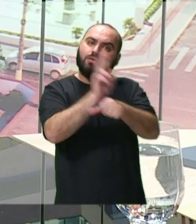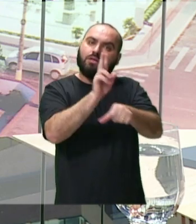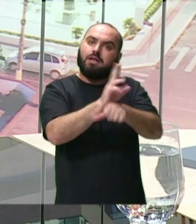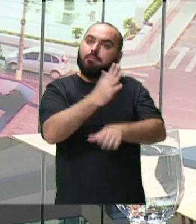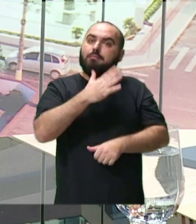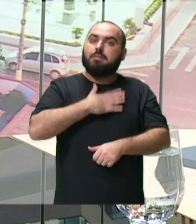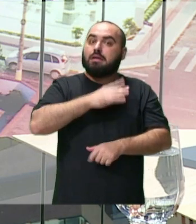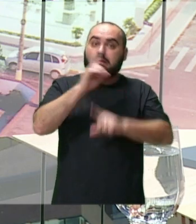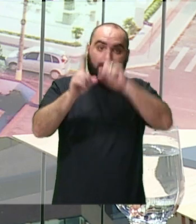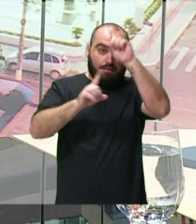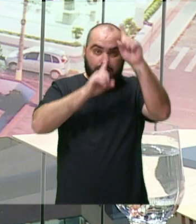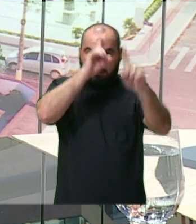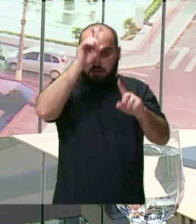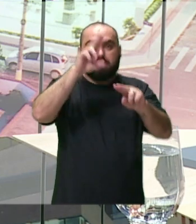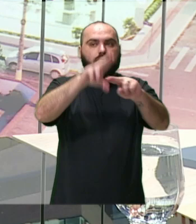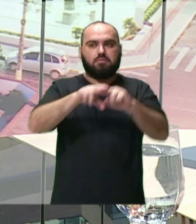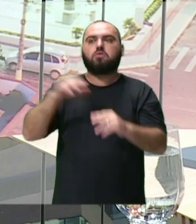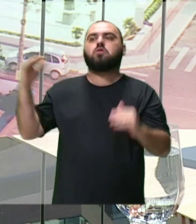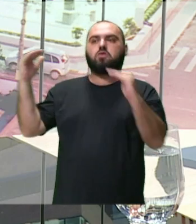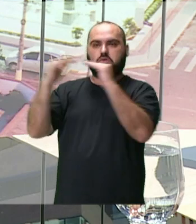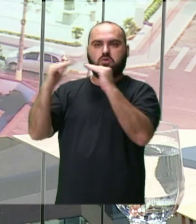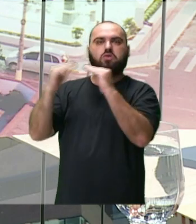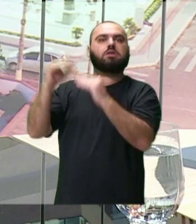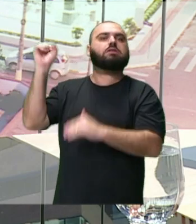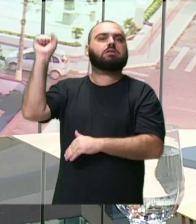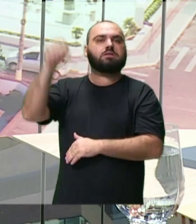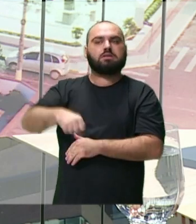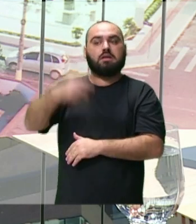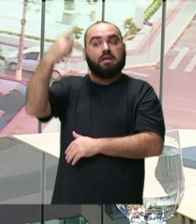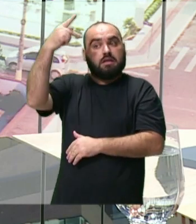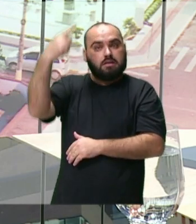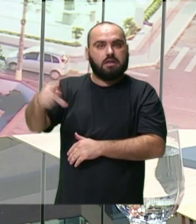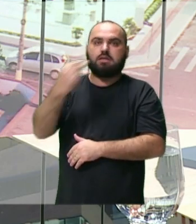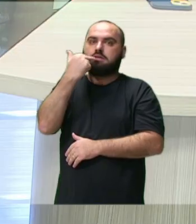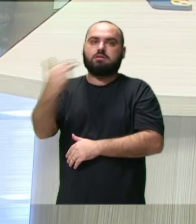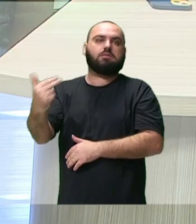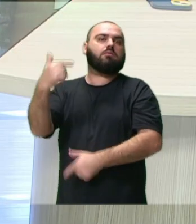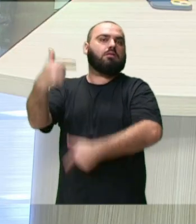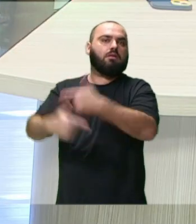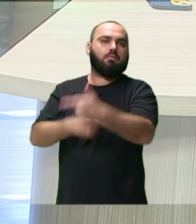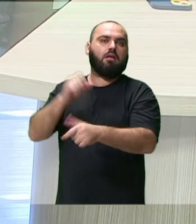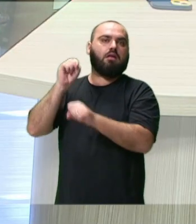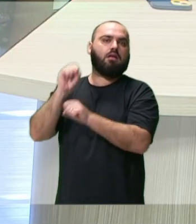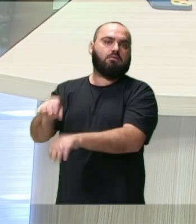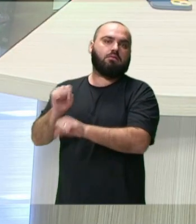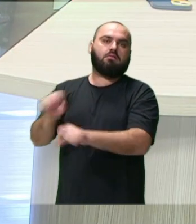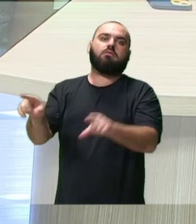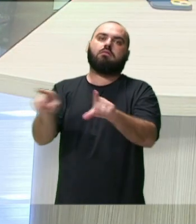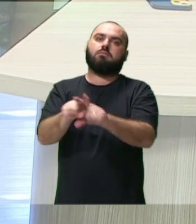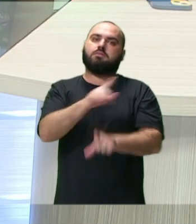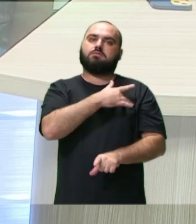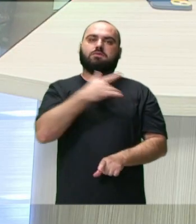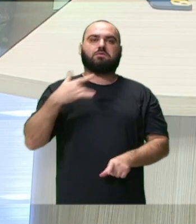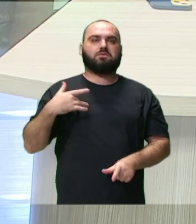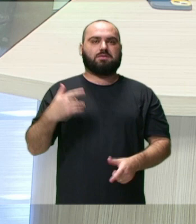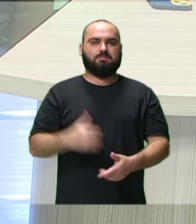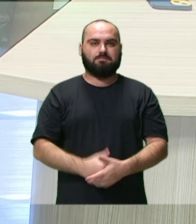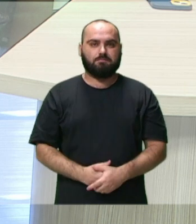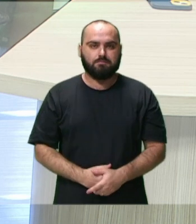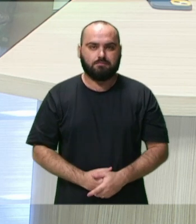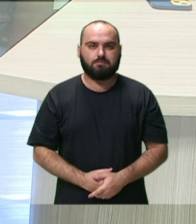ideia. E então, concordo contigo, sim, é dessa forma que eu trabalho, é com a educação. E a saúde também, né? Sim.